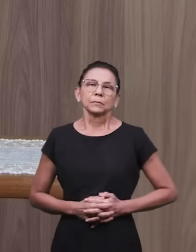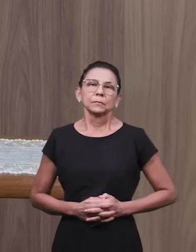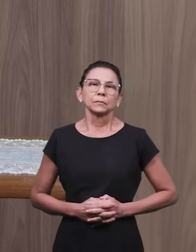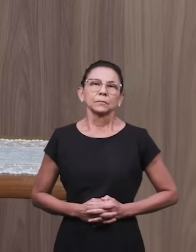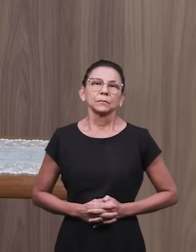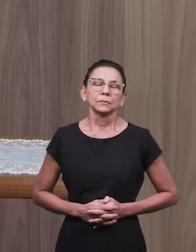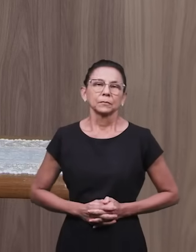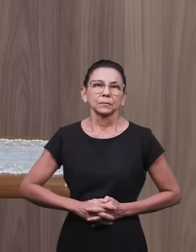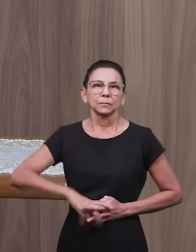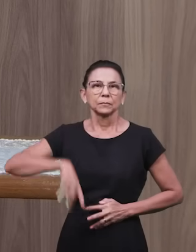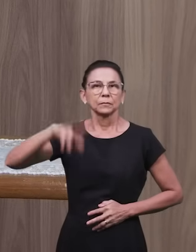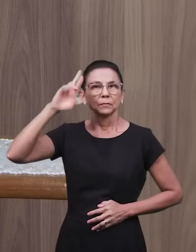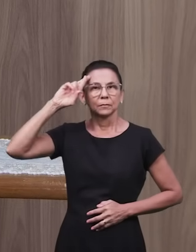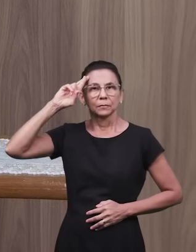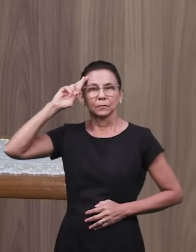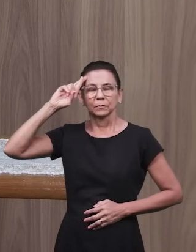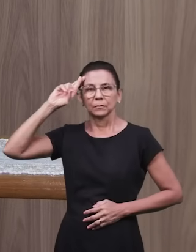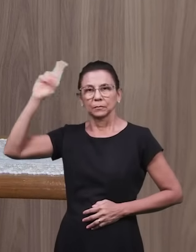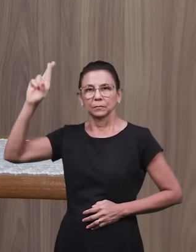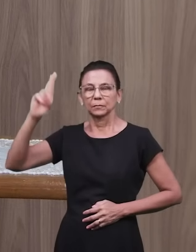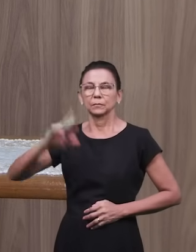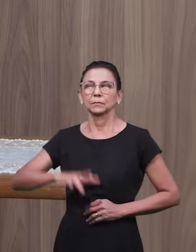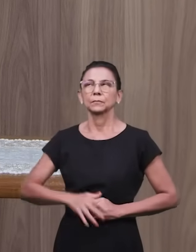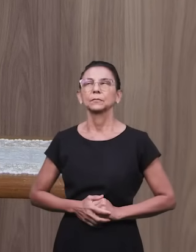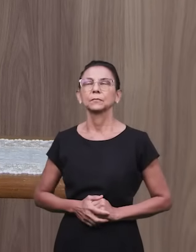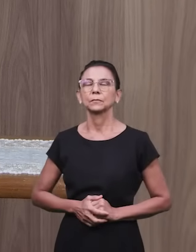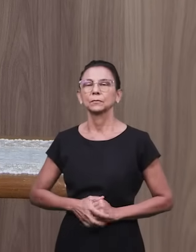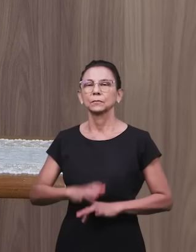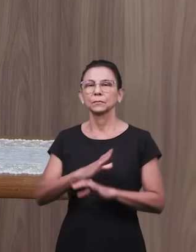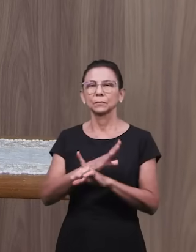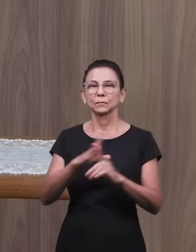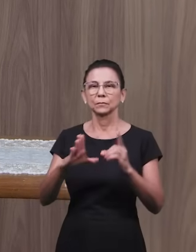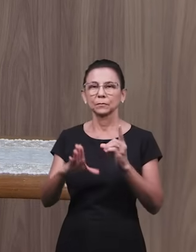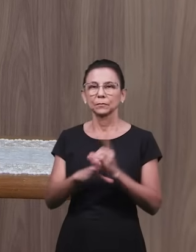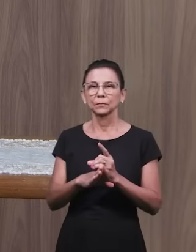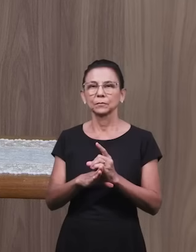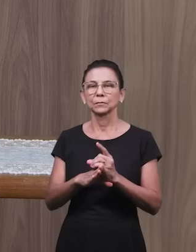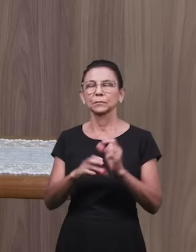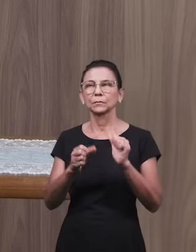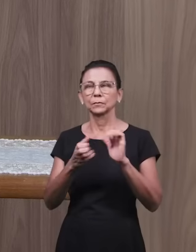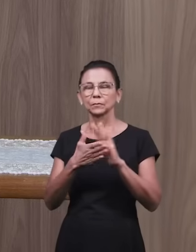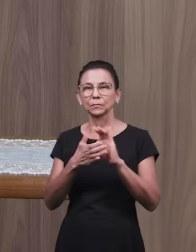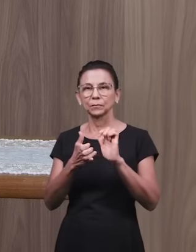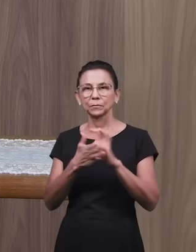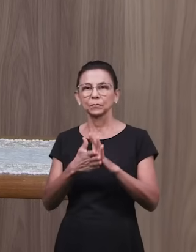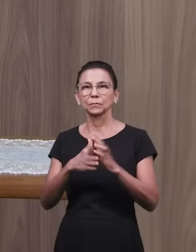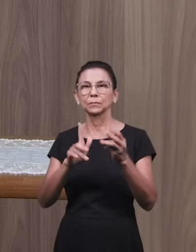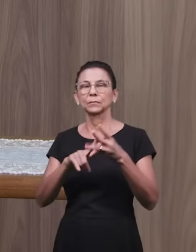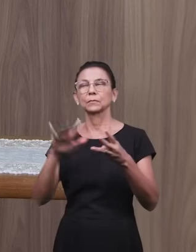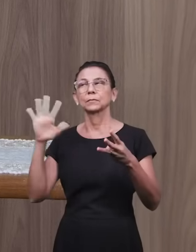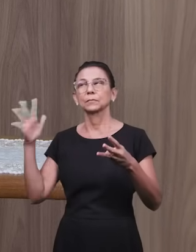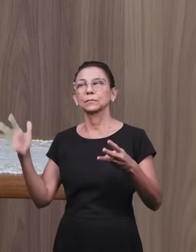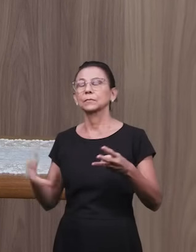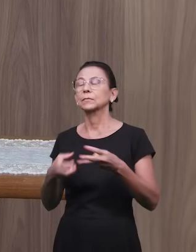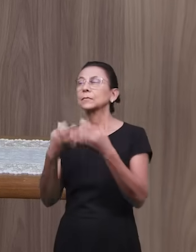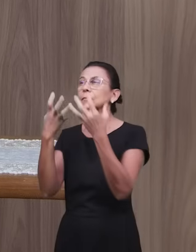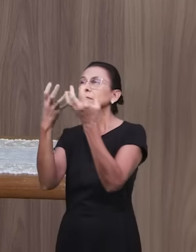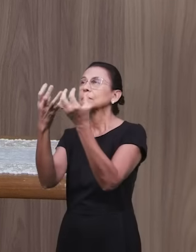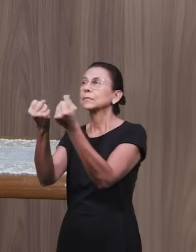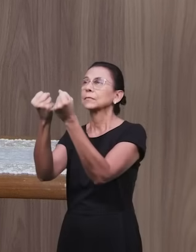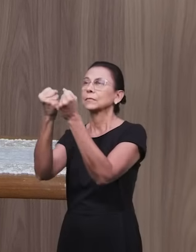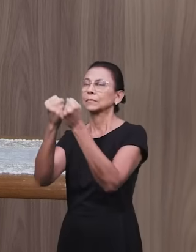Senhor. Senhor, recebe no teu altar nosso louvor, a nossa adoração, e que